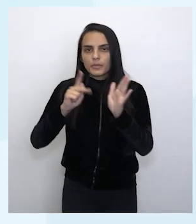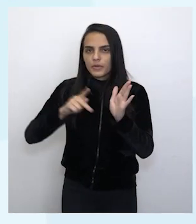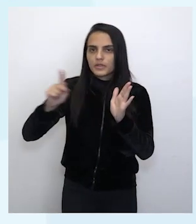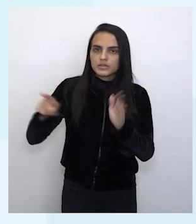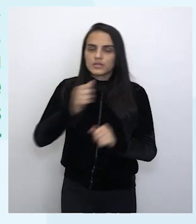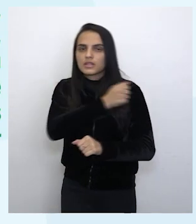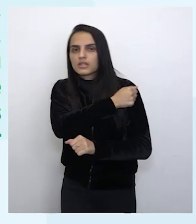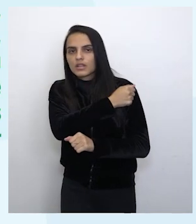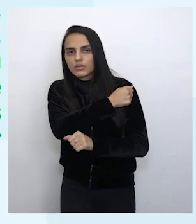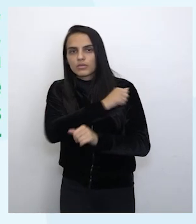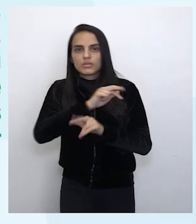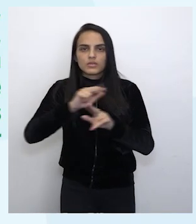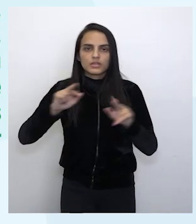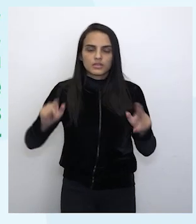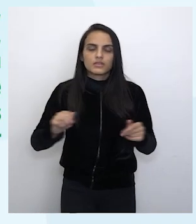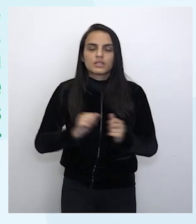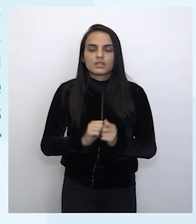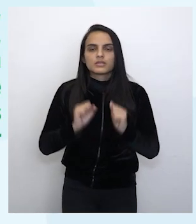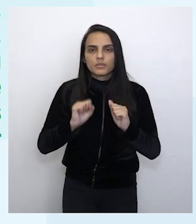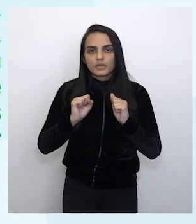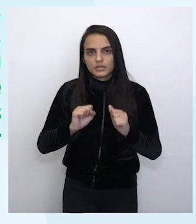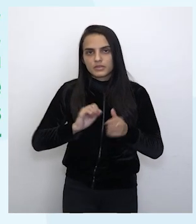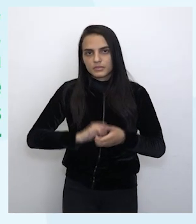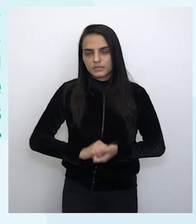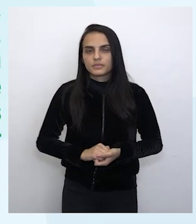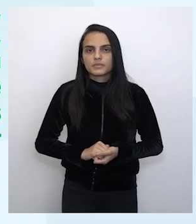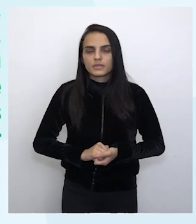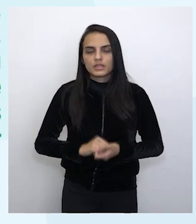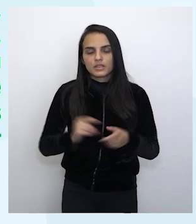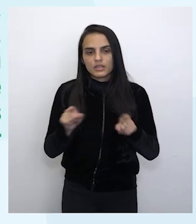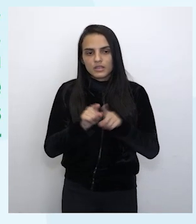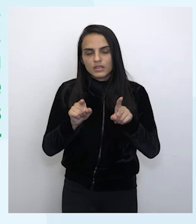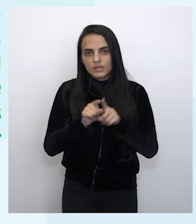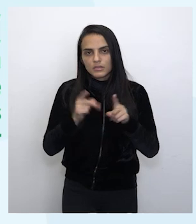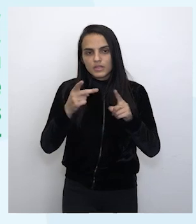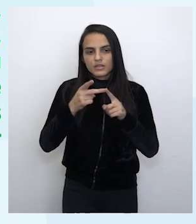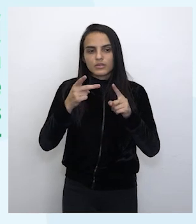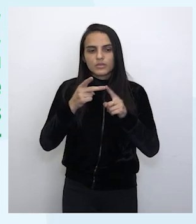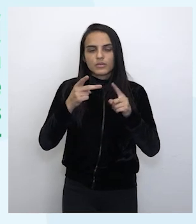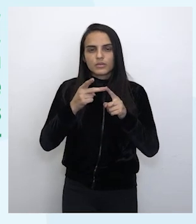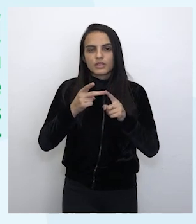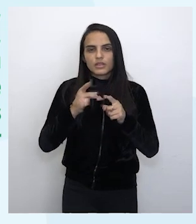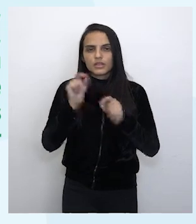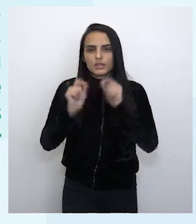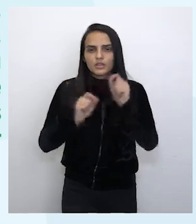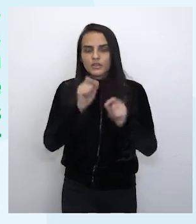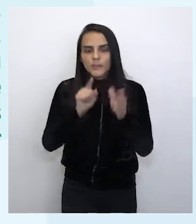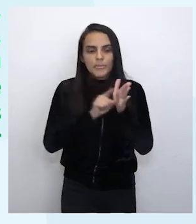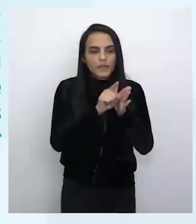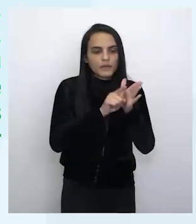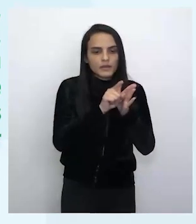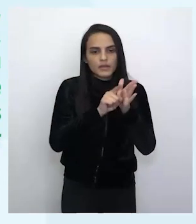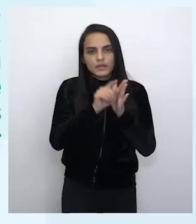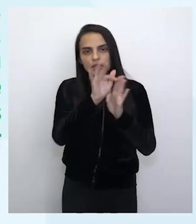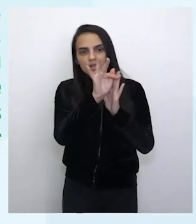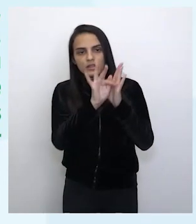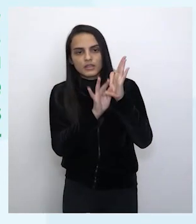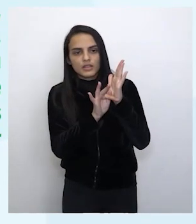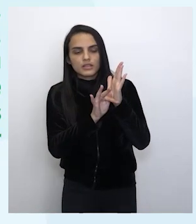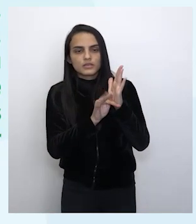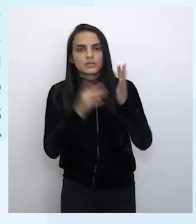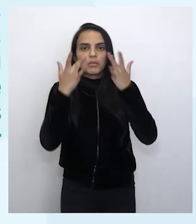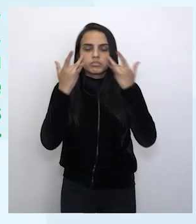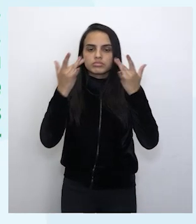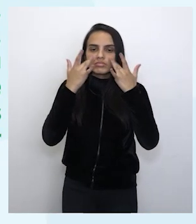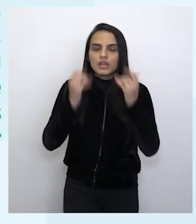na turma, tá bom? E, né, a parte 2 desse desafio é a pesquisa de um texto teatral no estilo que vocês quiserem.